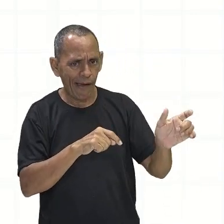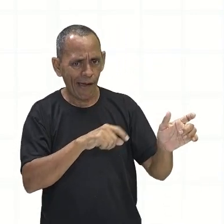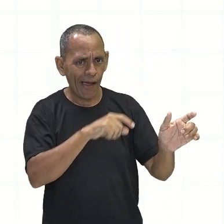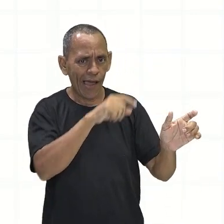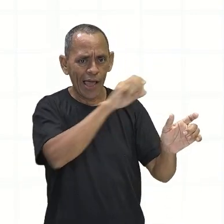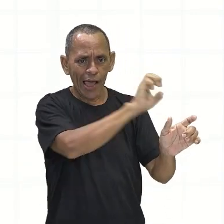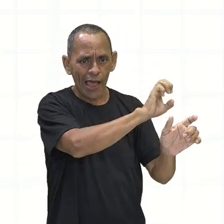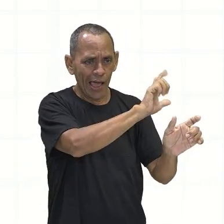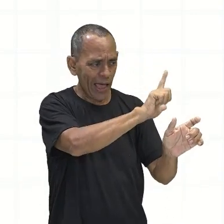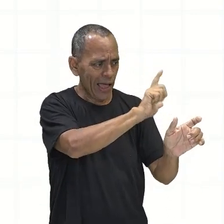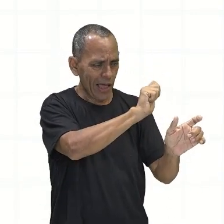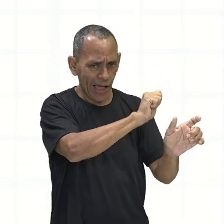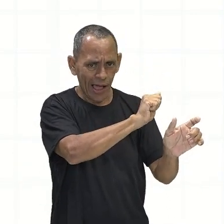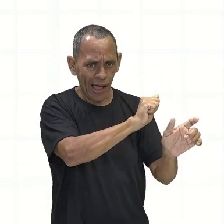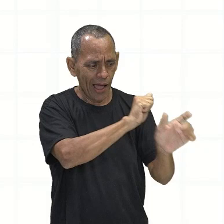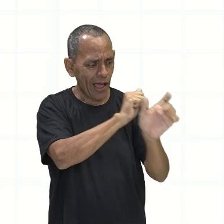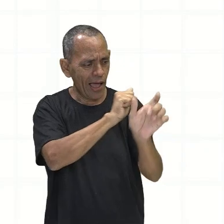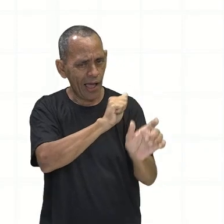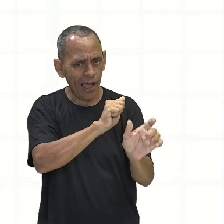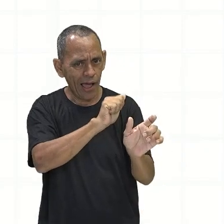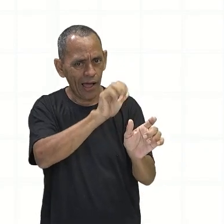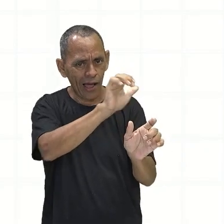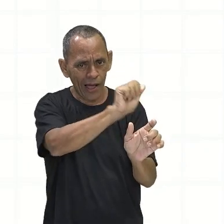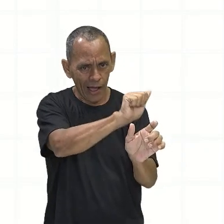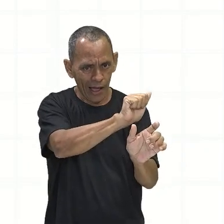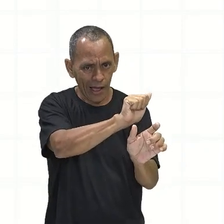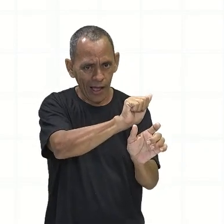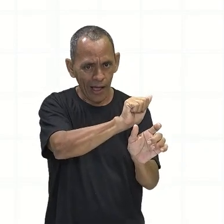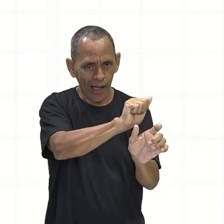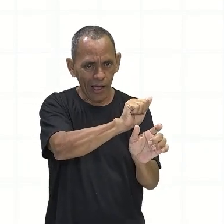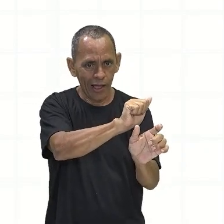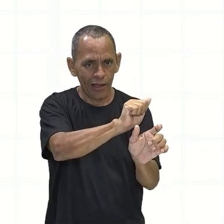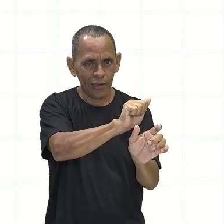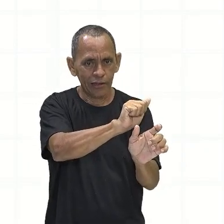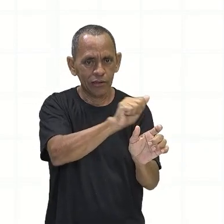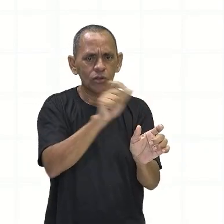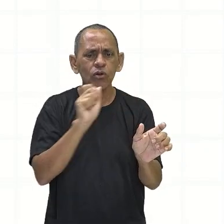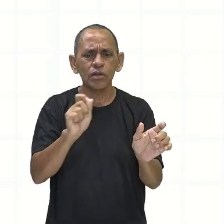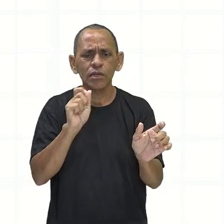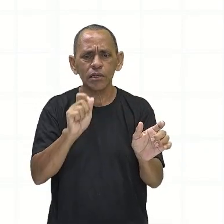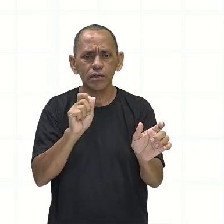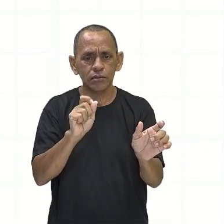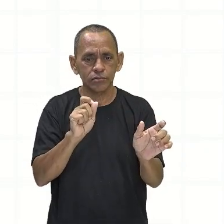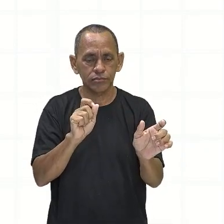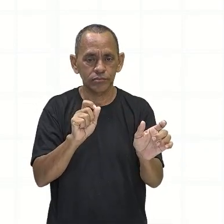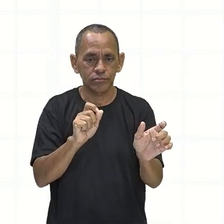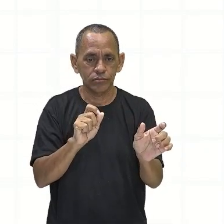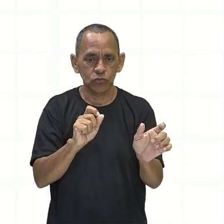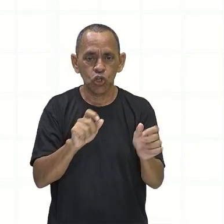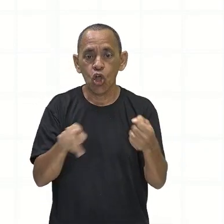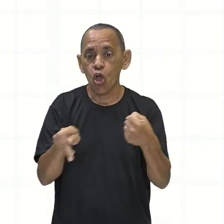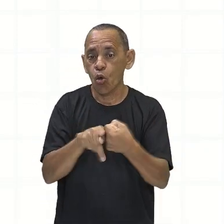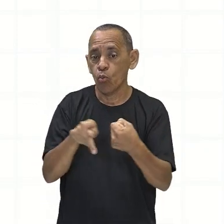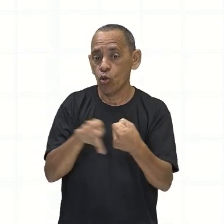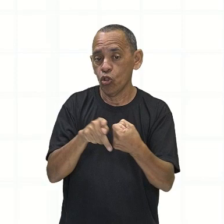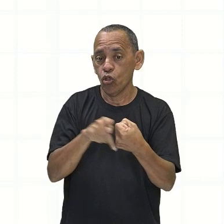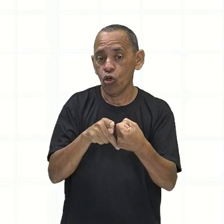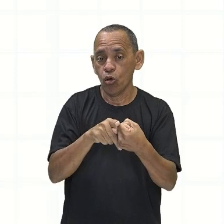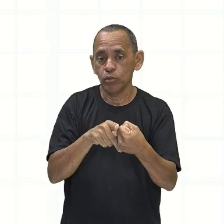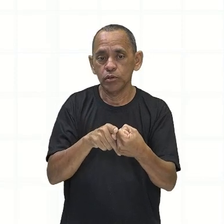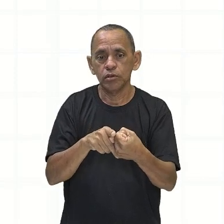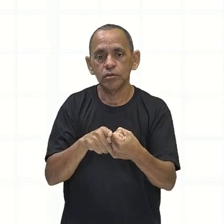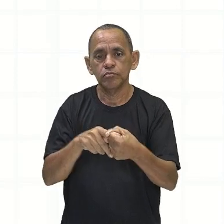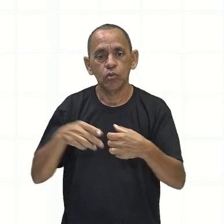blusa. Ela a comprou, ela a comprou. Note aí que temos um pronome. Você sabe como é o nome desse tipo de pronome? Então,